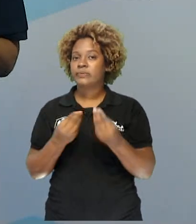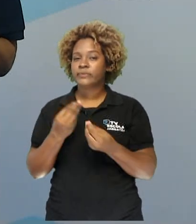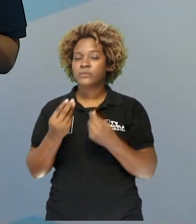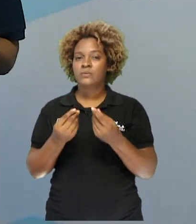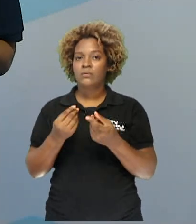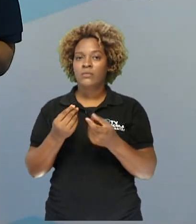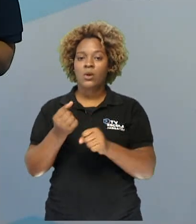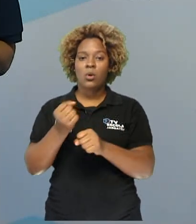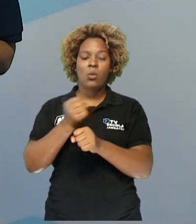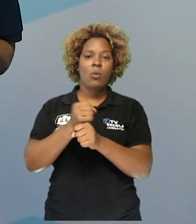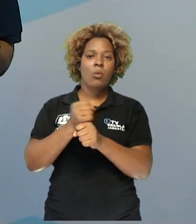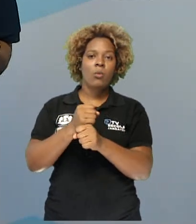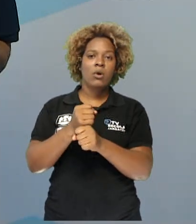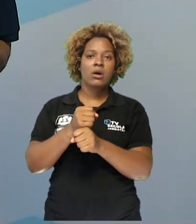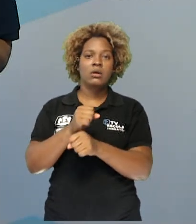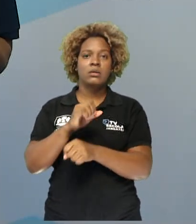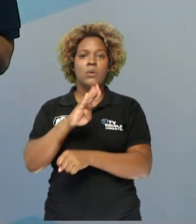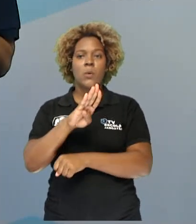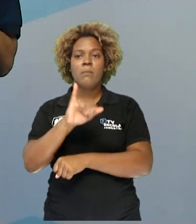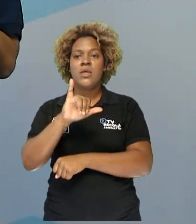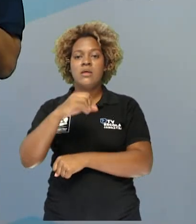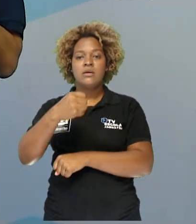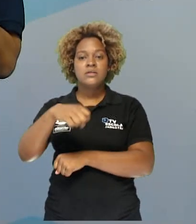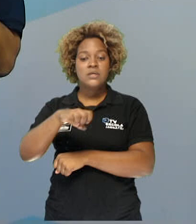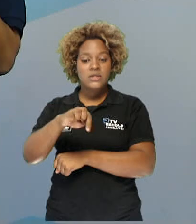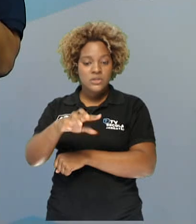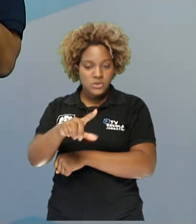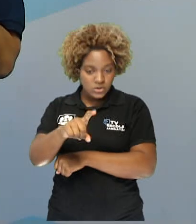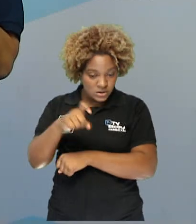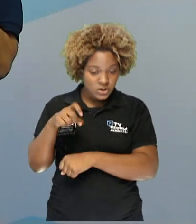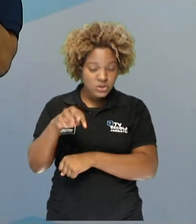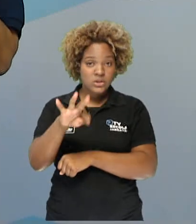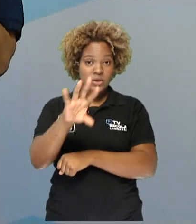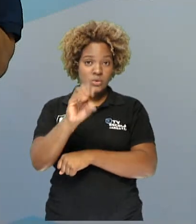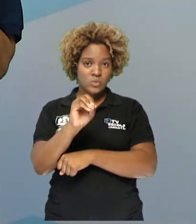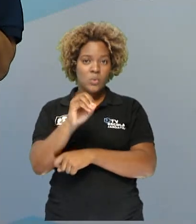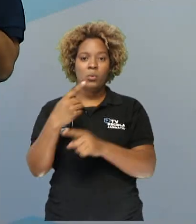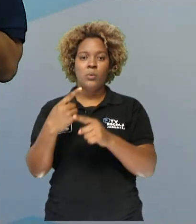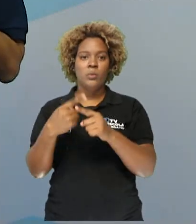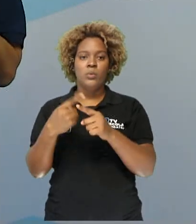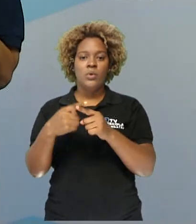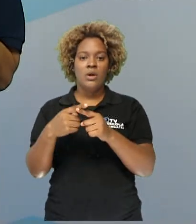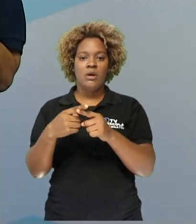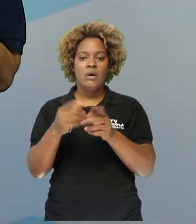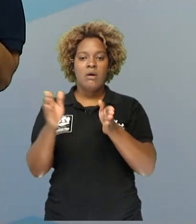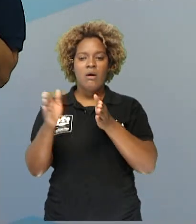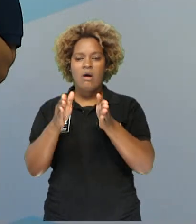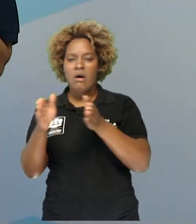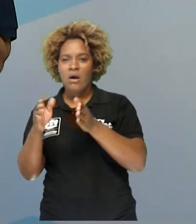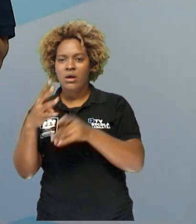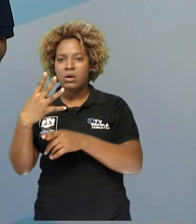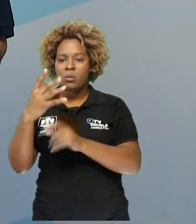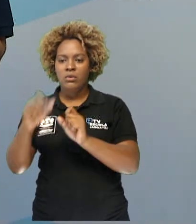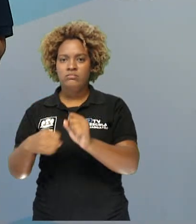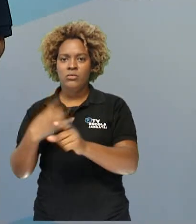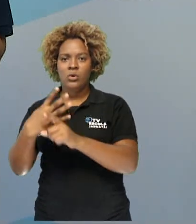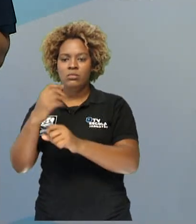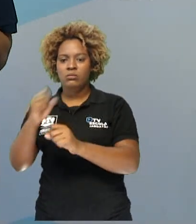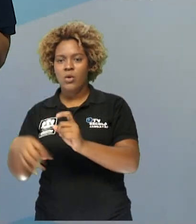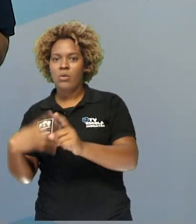o ano bissexto. Porque a cada 4 anos, 6 horas, vai se formar 24 horas, ou seja, um